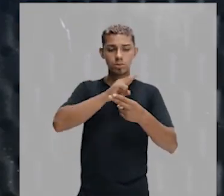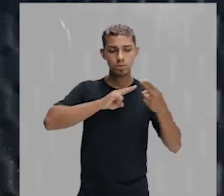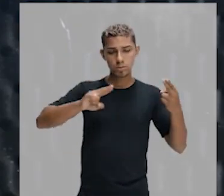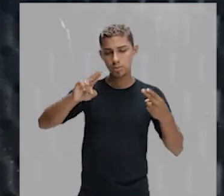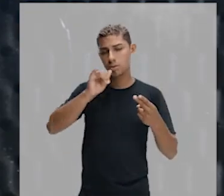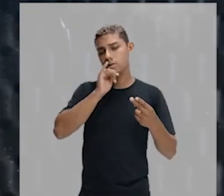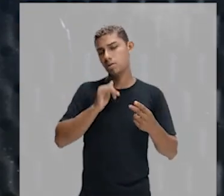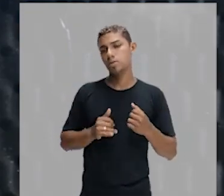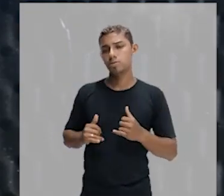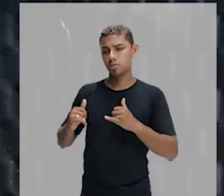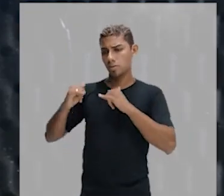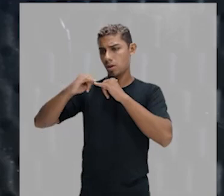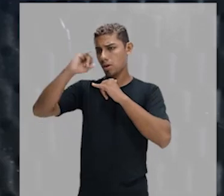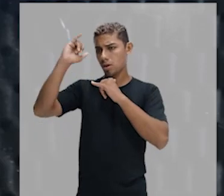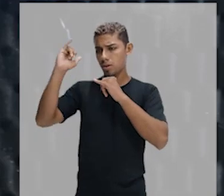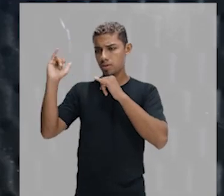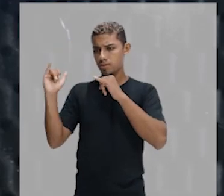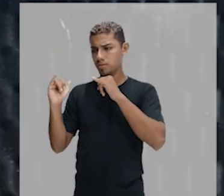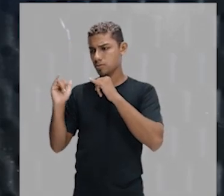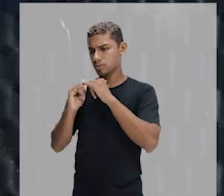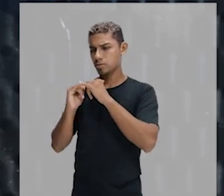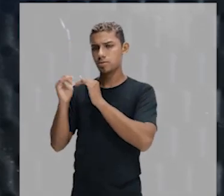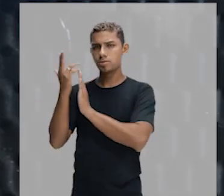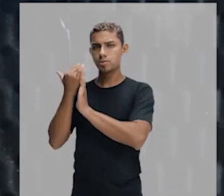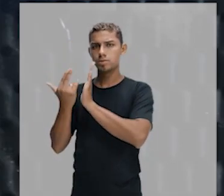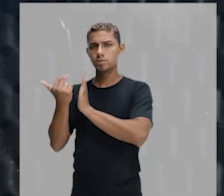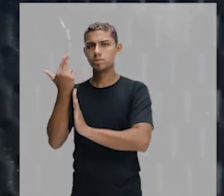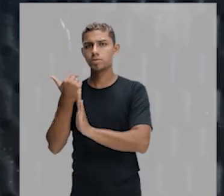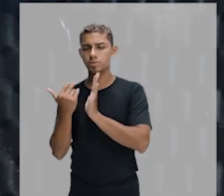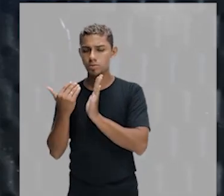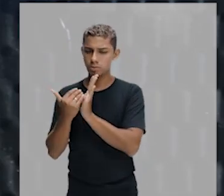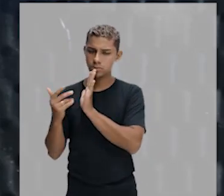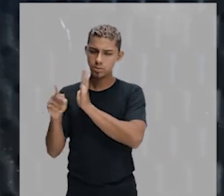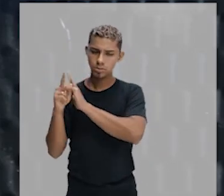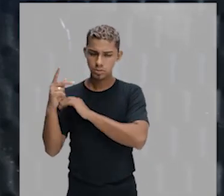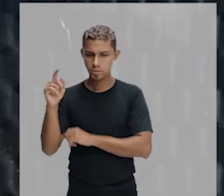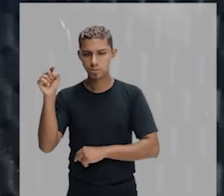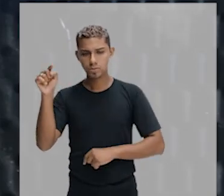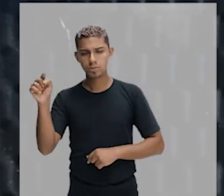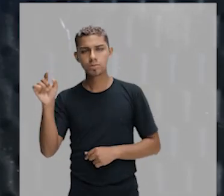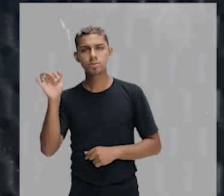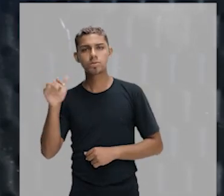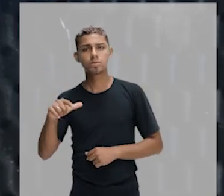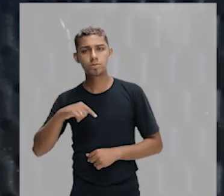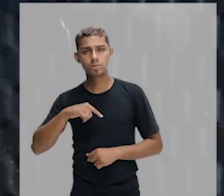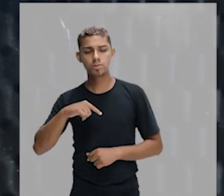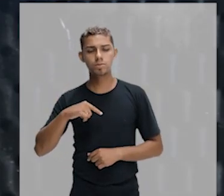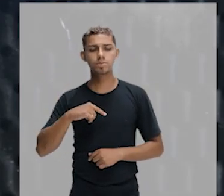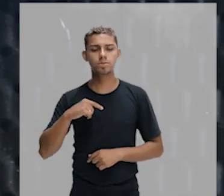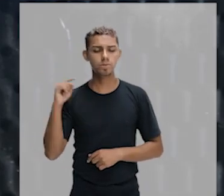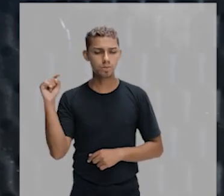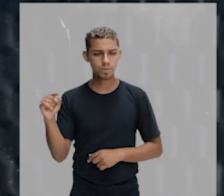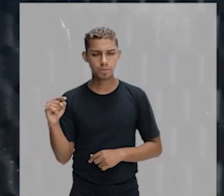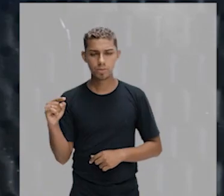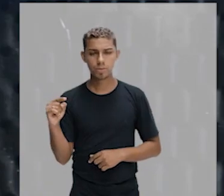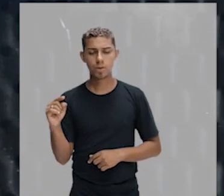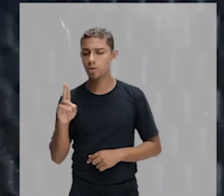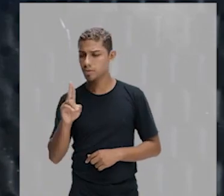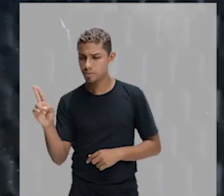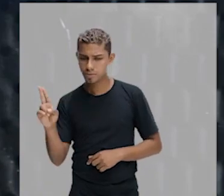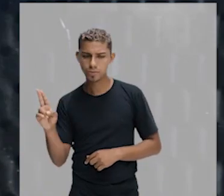desenhos que se formam no céu, ok? E a partir desse desenho, nós temos aí o nome